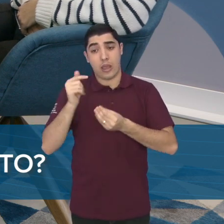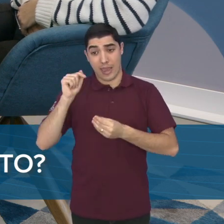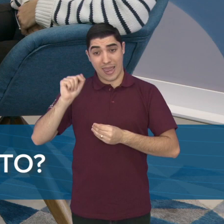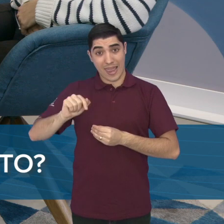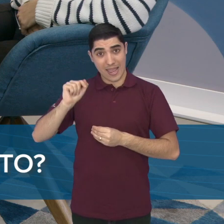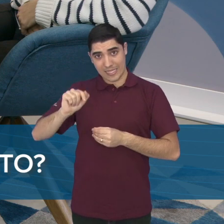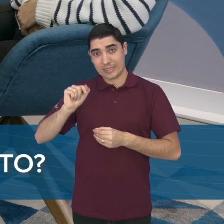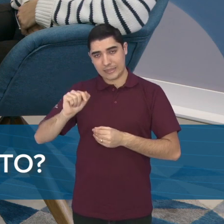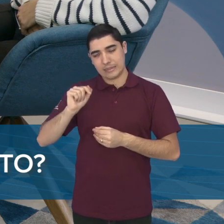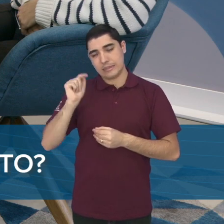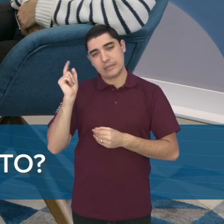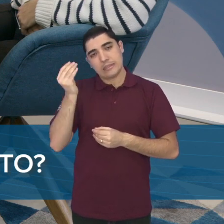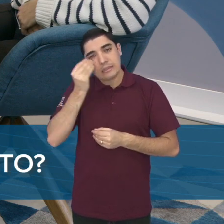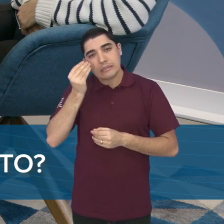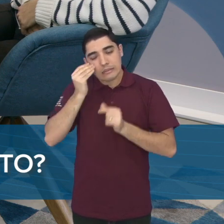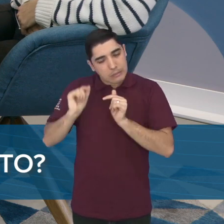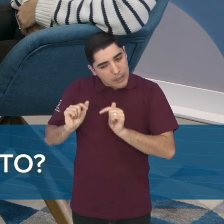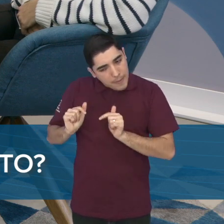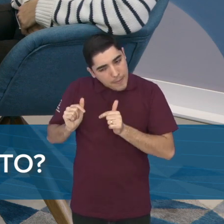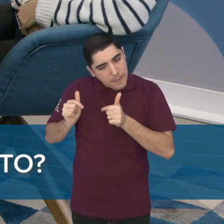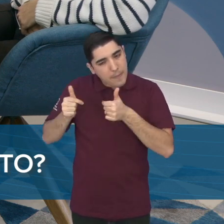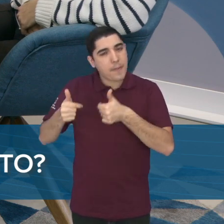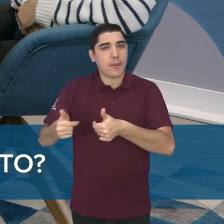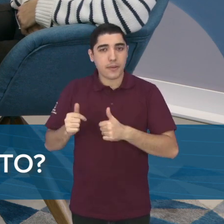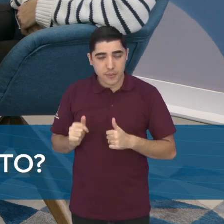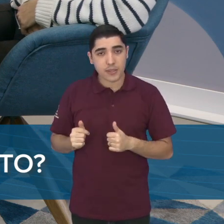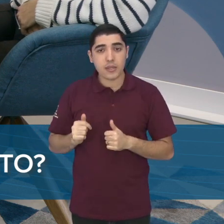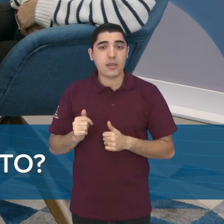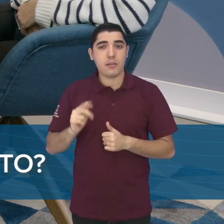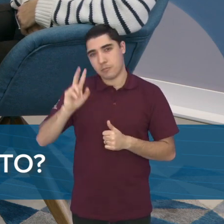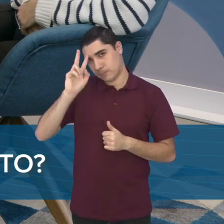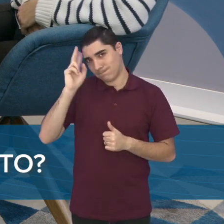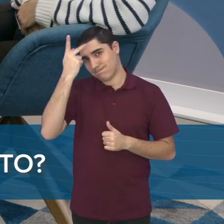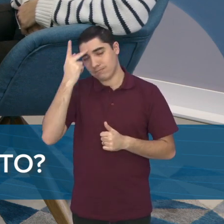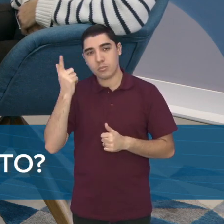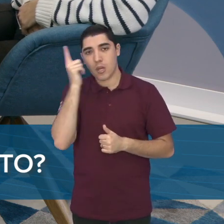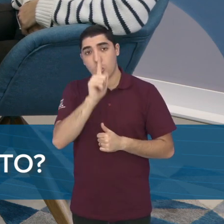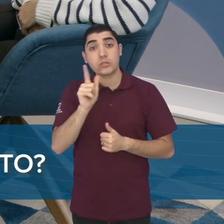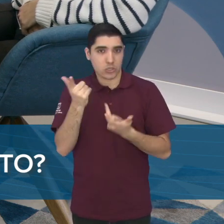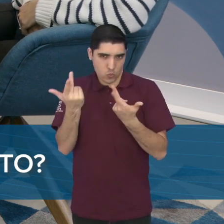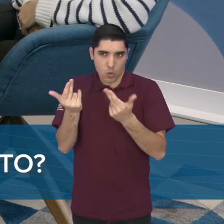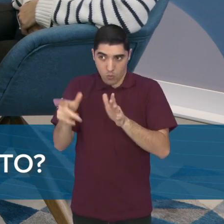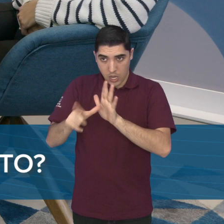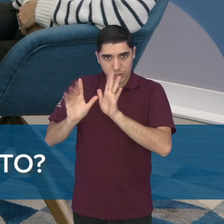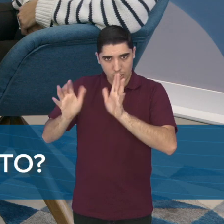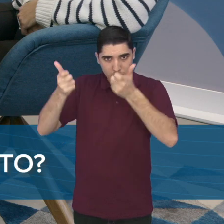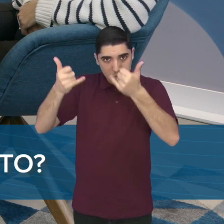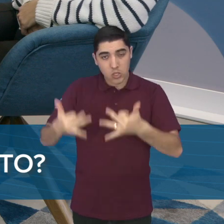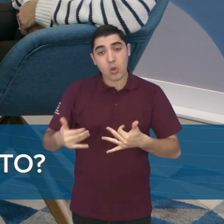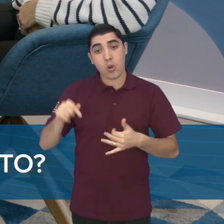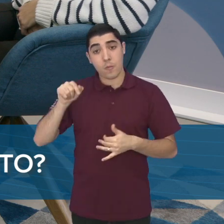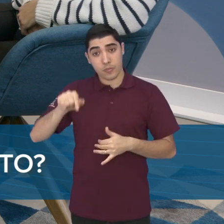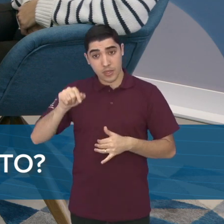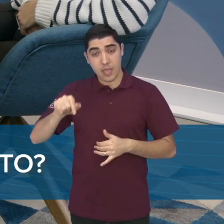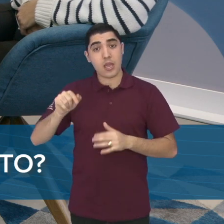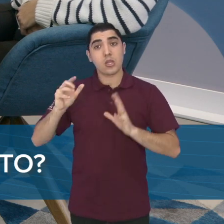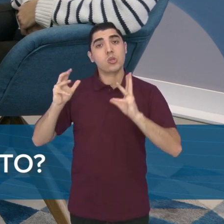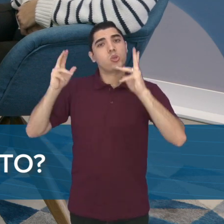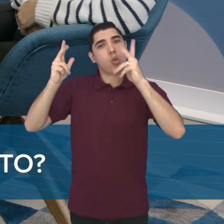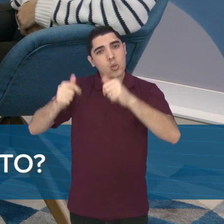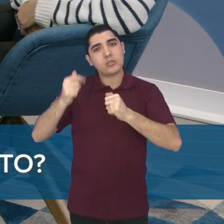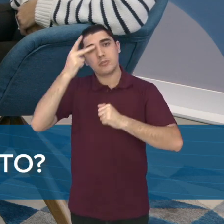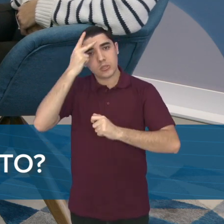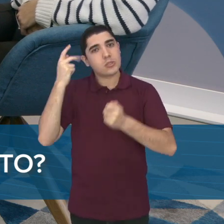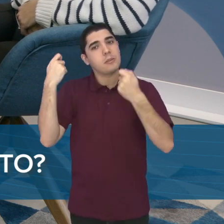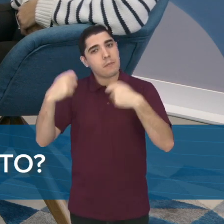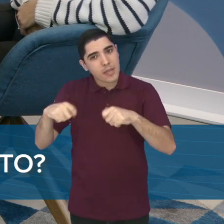tudo isso, né? Fazer essa autoanálise, a terapia, como a gente já mencionou, e é importante frisar, ela é uma aliada, né? Todos deveriam